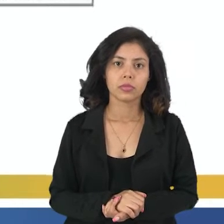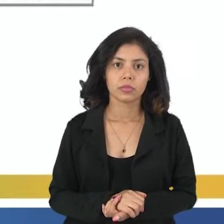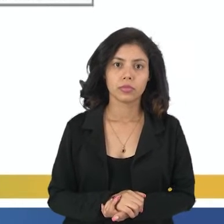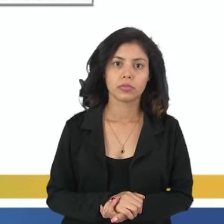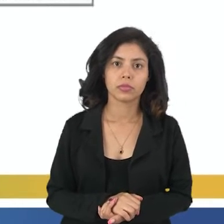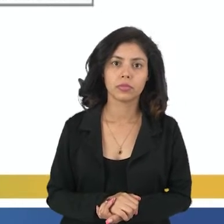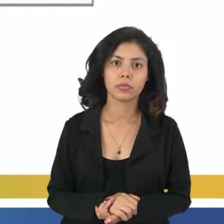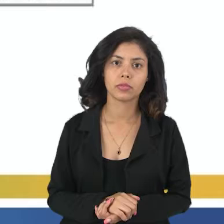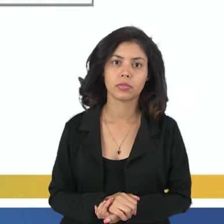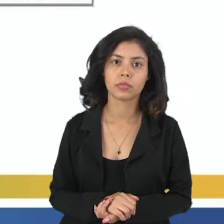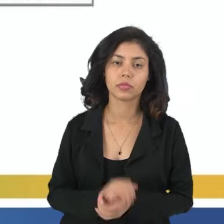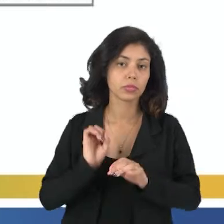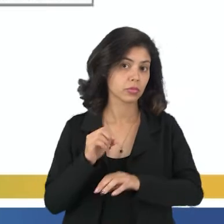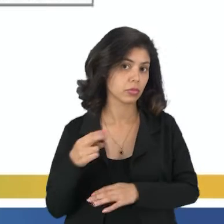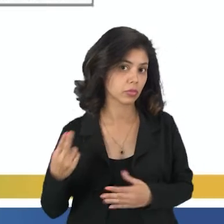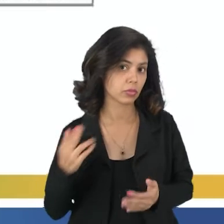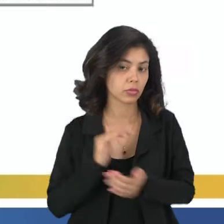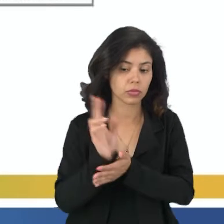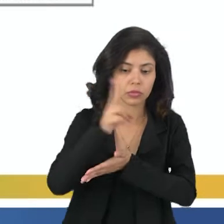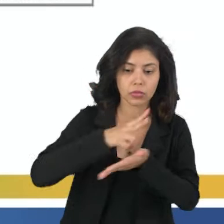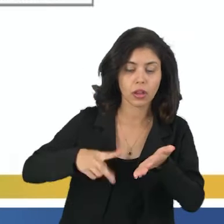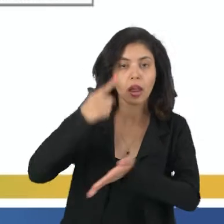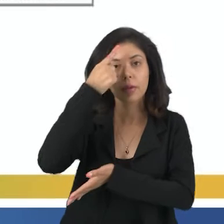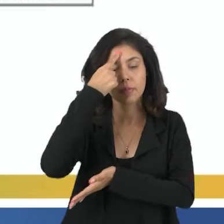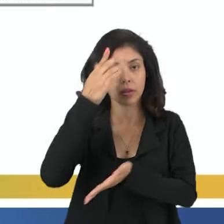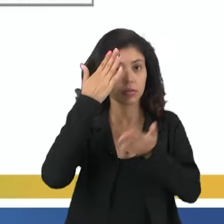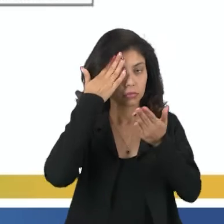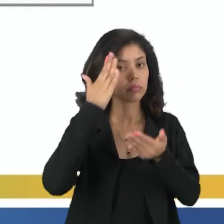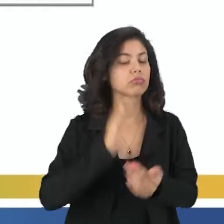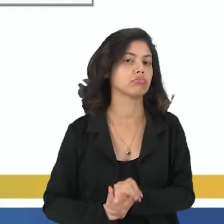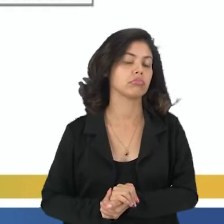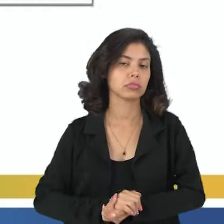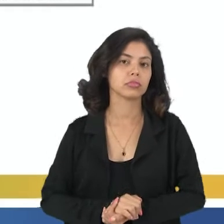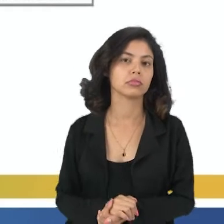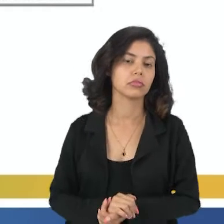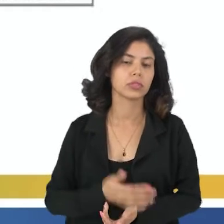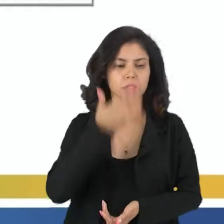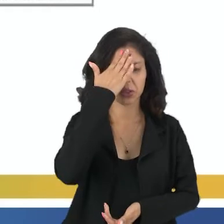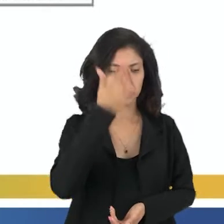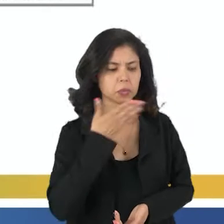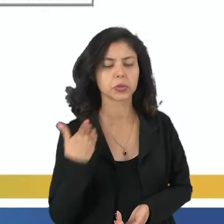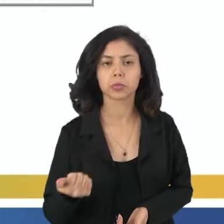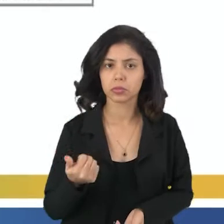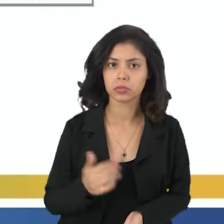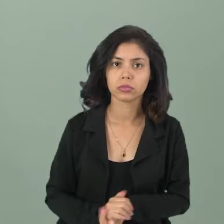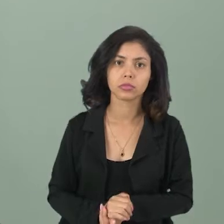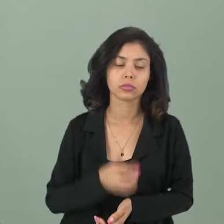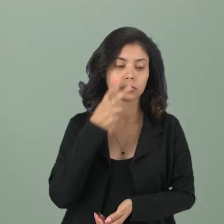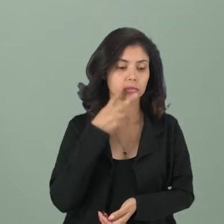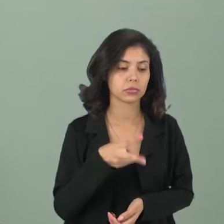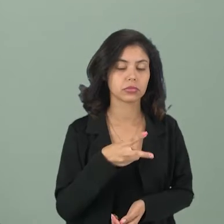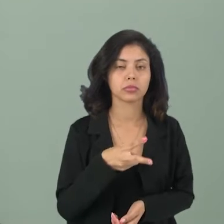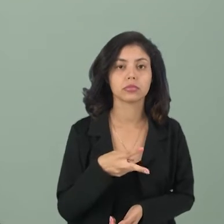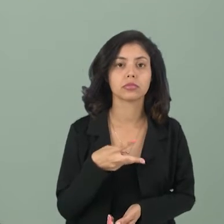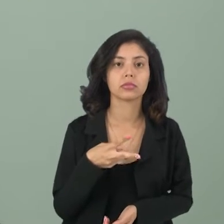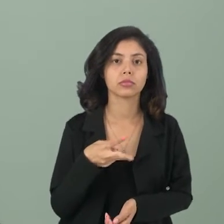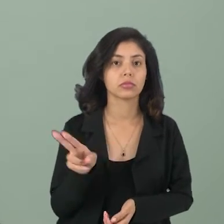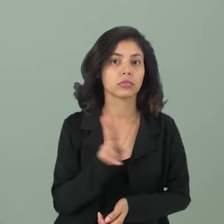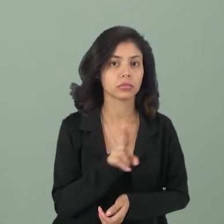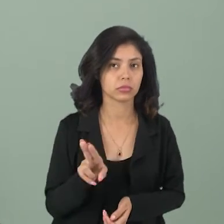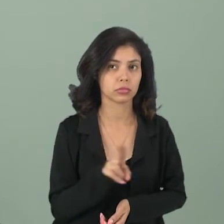pressão a leitura ou seja o lei eu penso compreendo às vezes eu quero letra entender mais né Pois nem para ver um